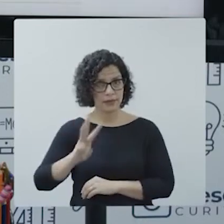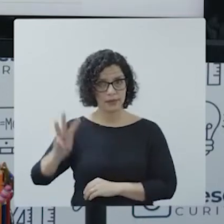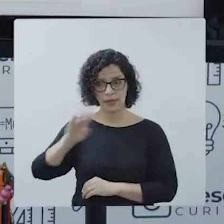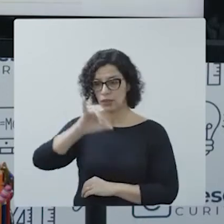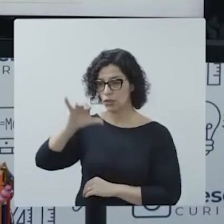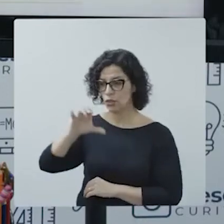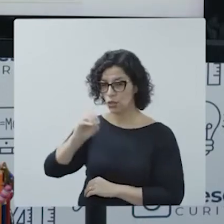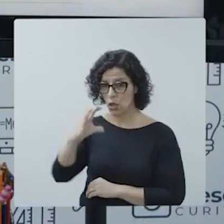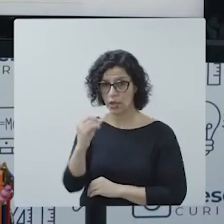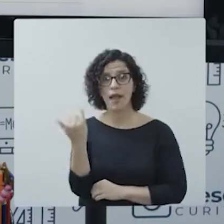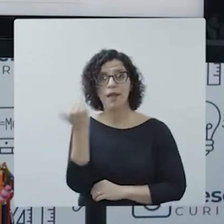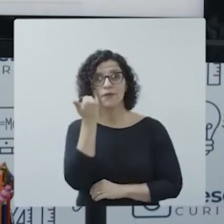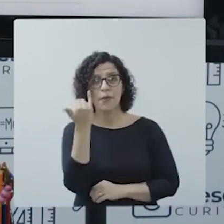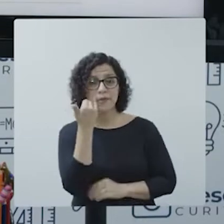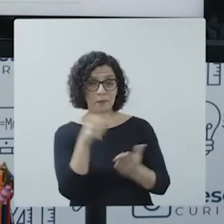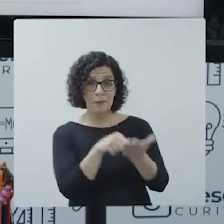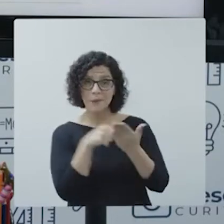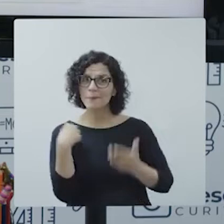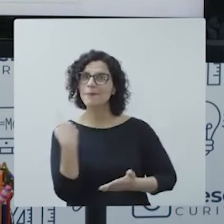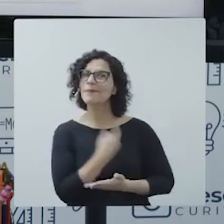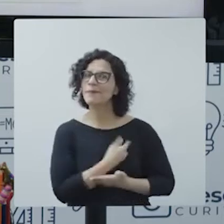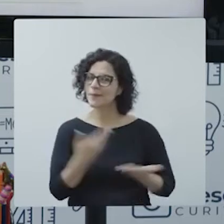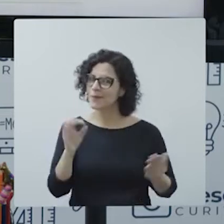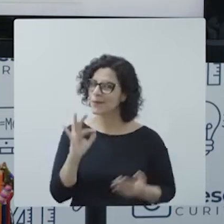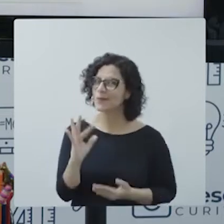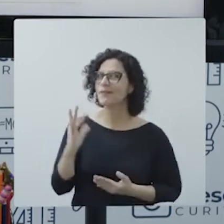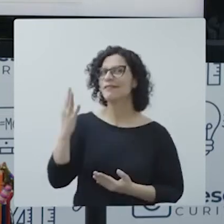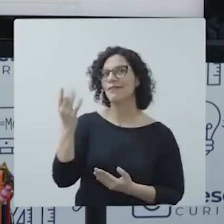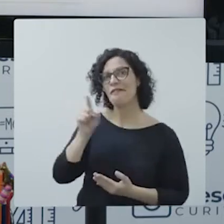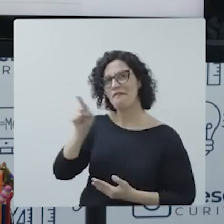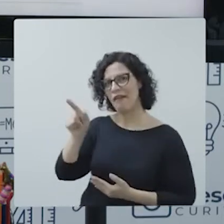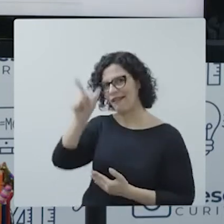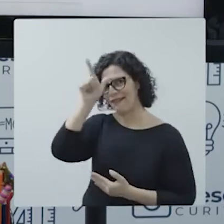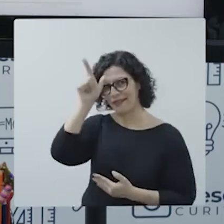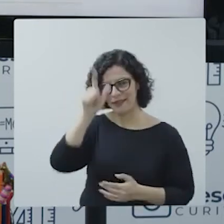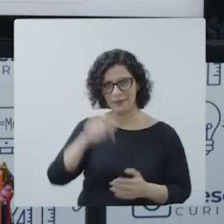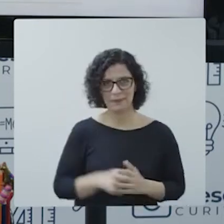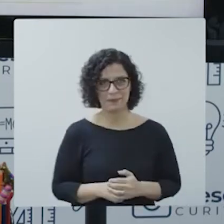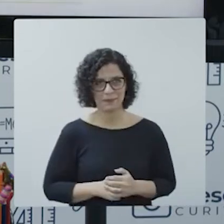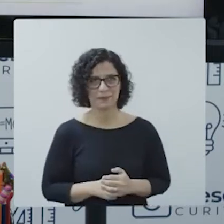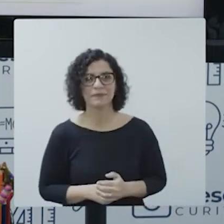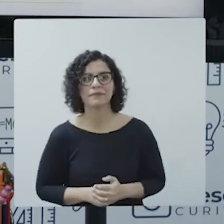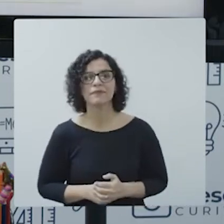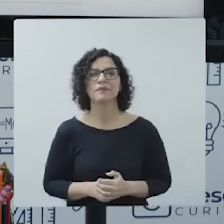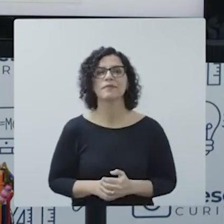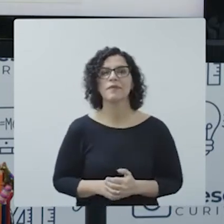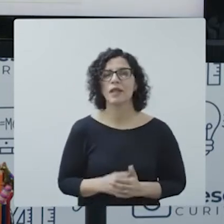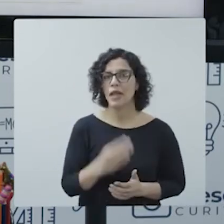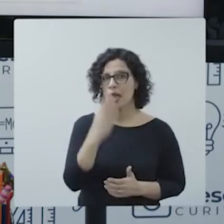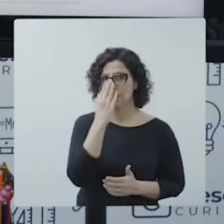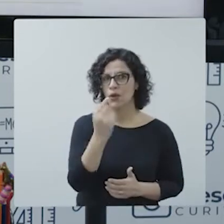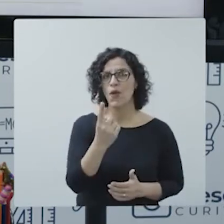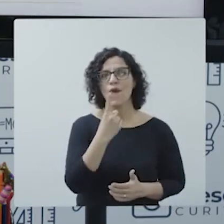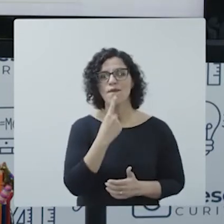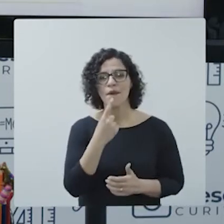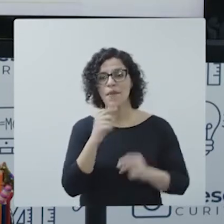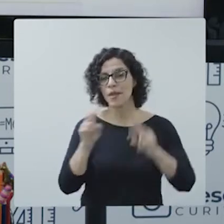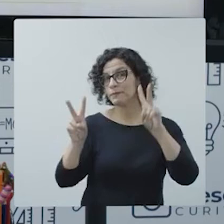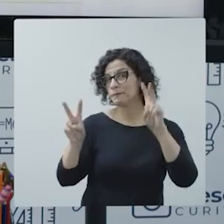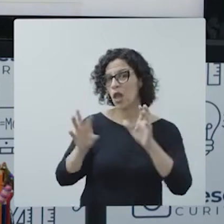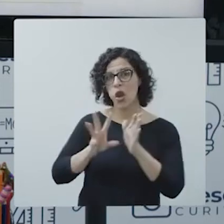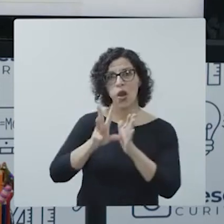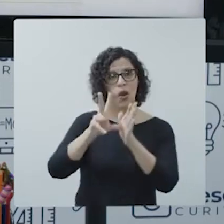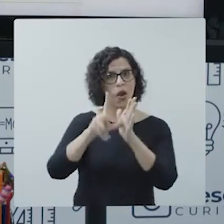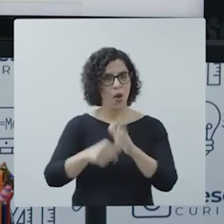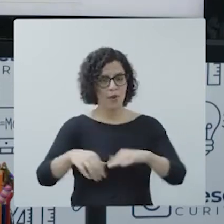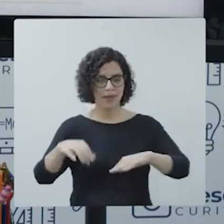o Joca, trouxe essa informação. Olha só, raposa rouba, tá entre